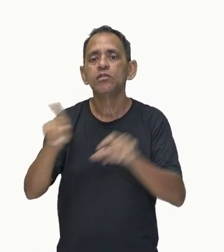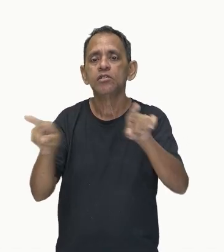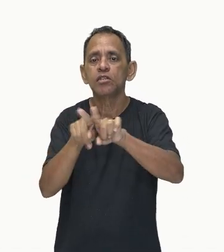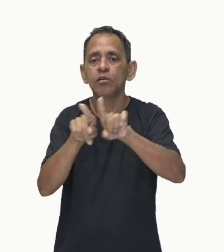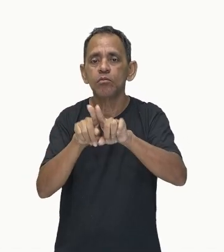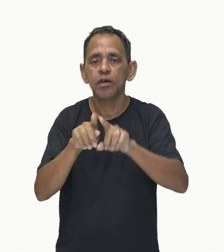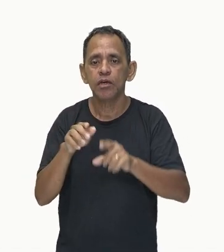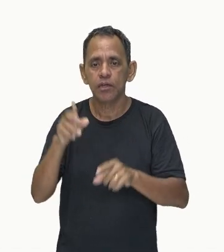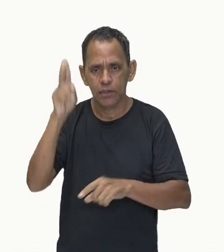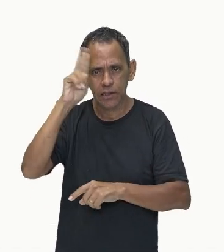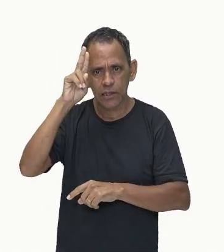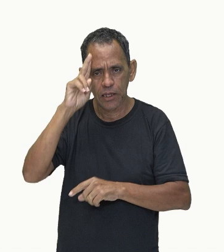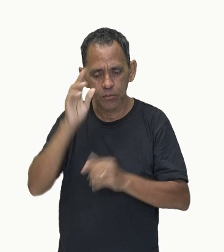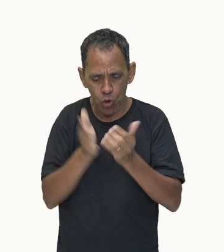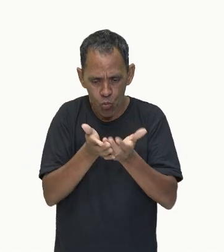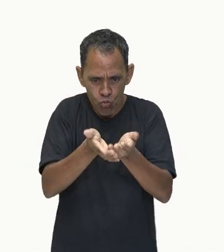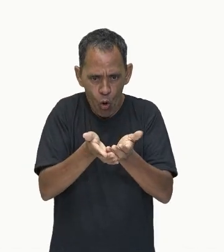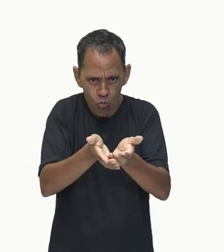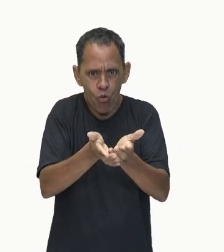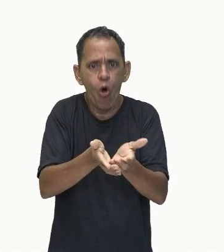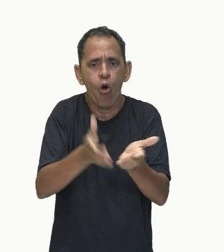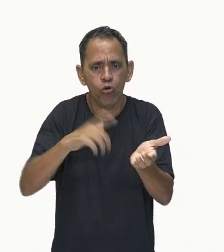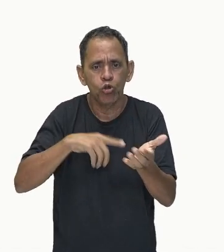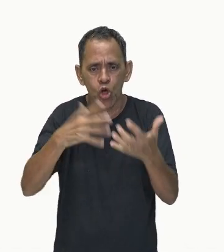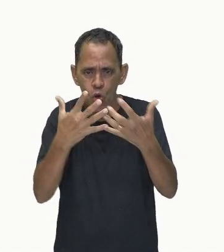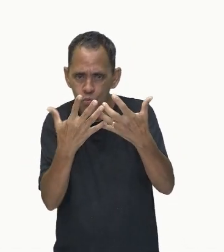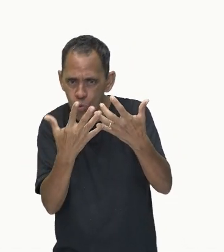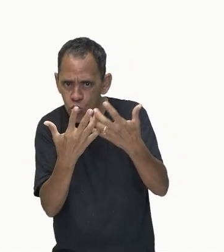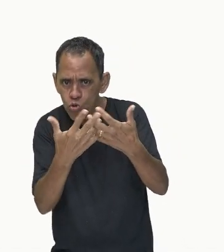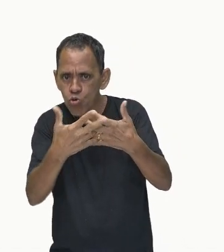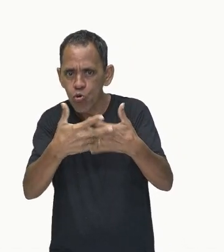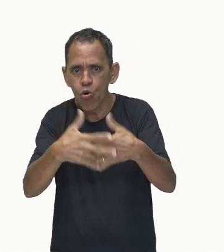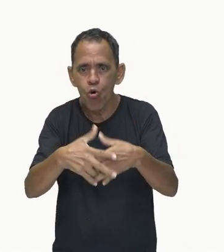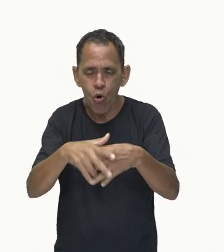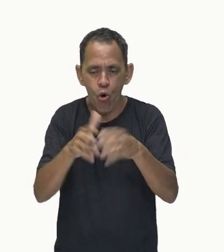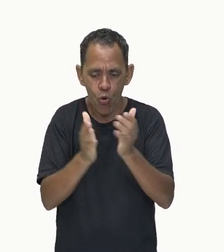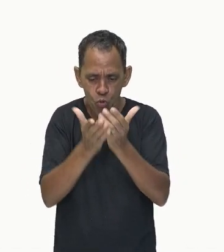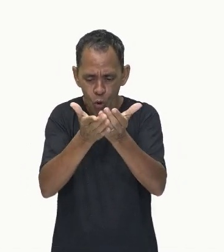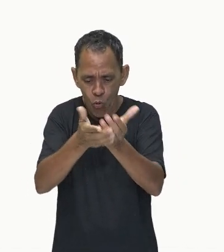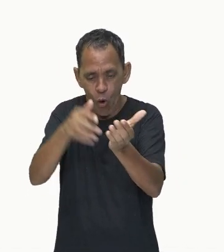Se fala muito de tantos HP, então 1 HP vale